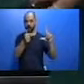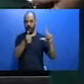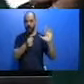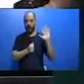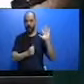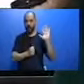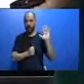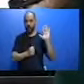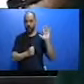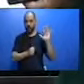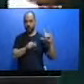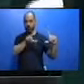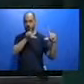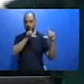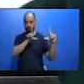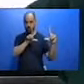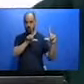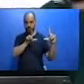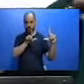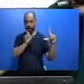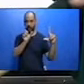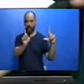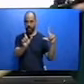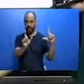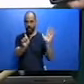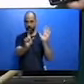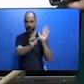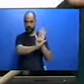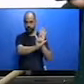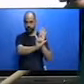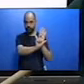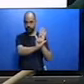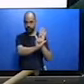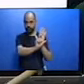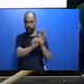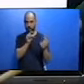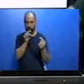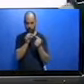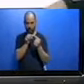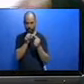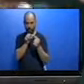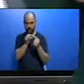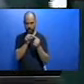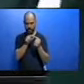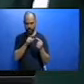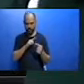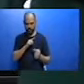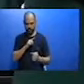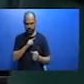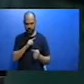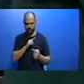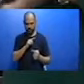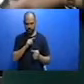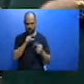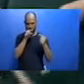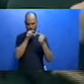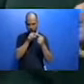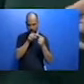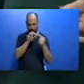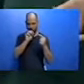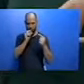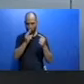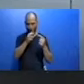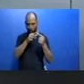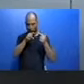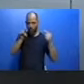mão é uma palavra aqui ela está de acordo tem vamos prestar atenção essa mão